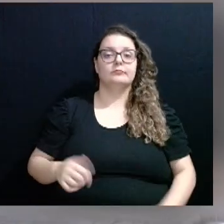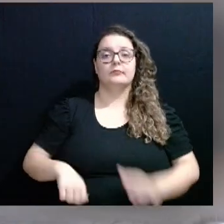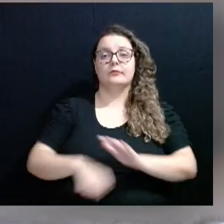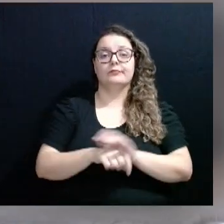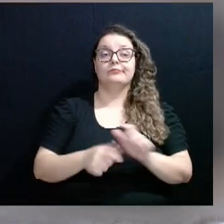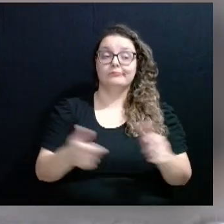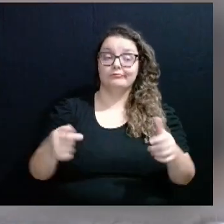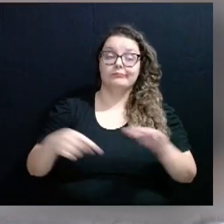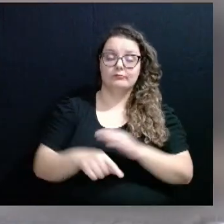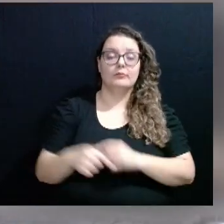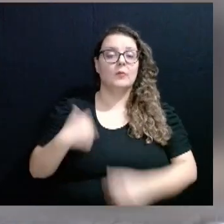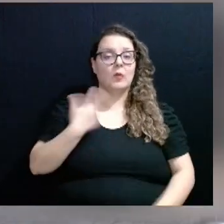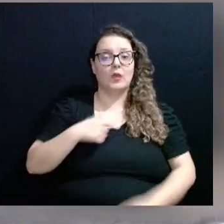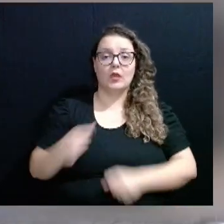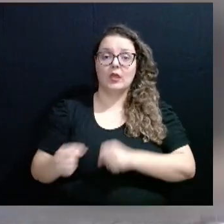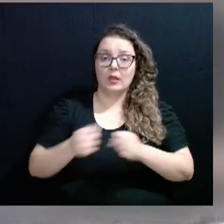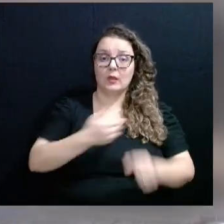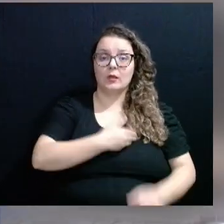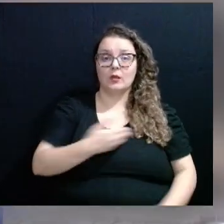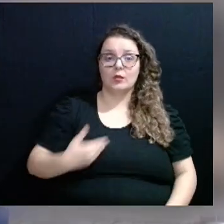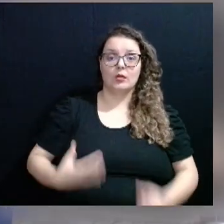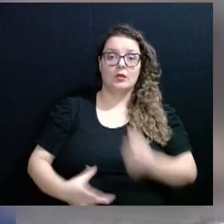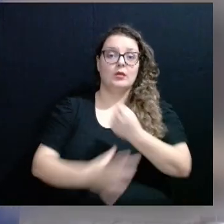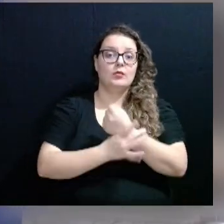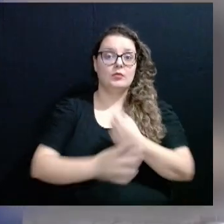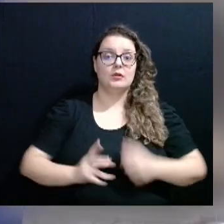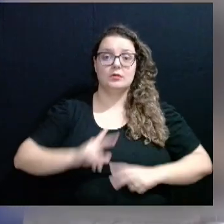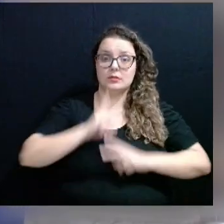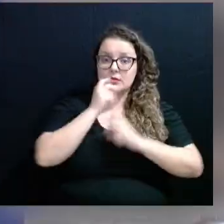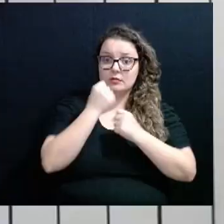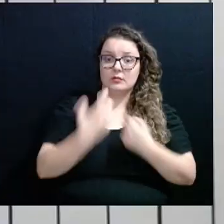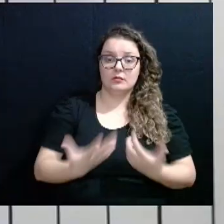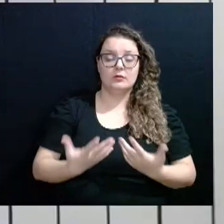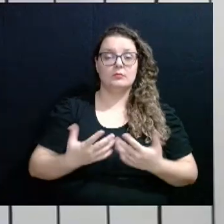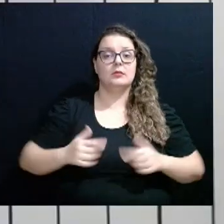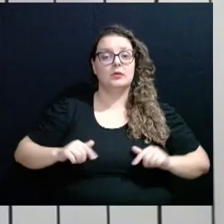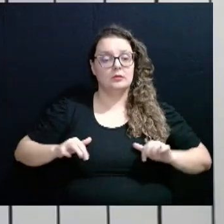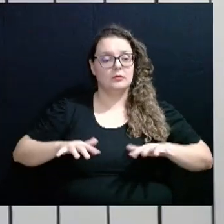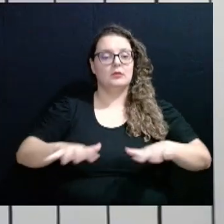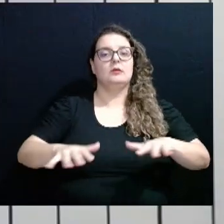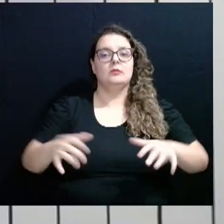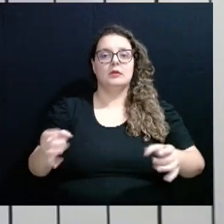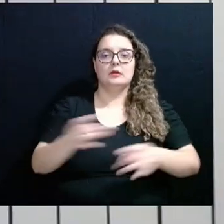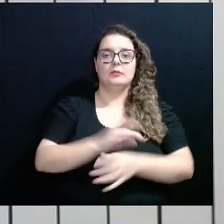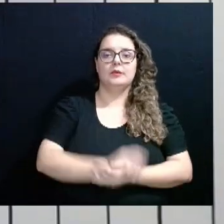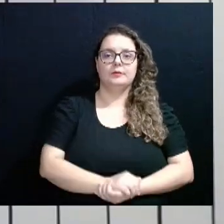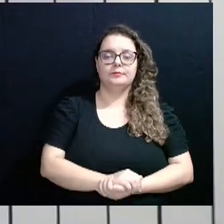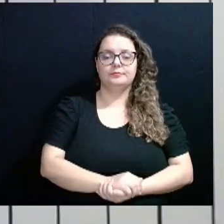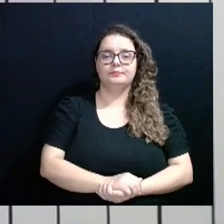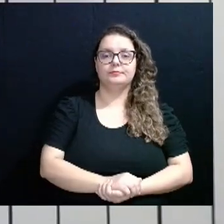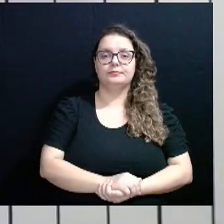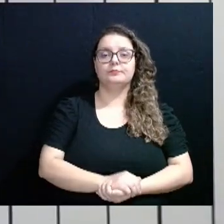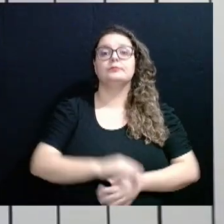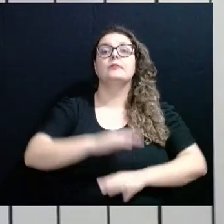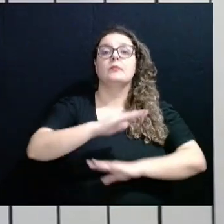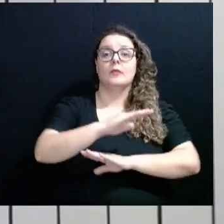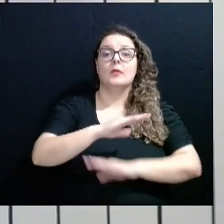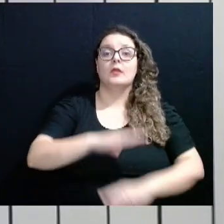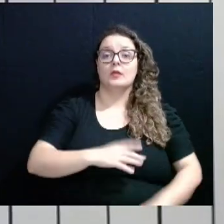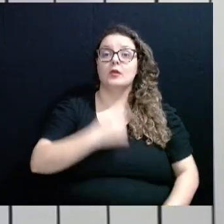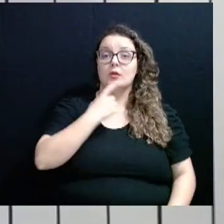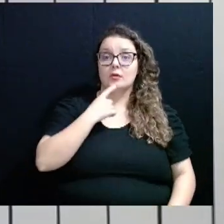público, às forças de segurança, avançarem para combater toda essa criminalidade. Câmara de Campinas realiza